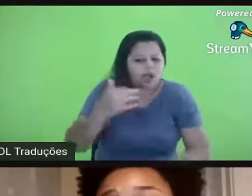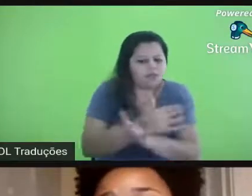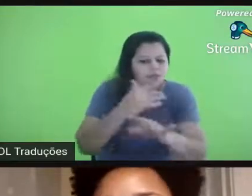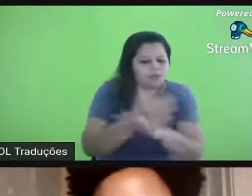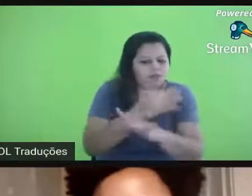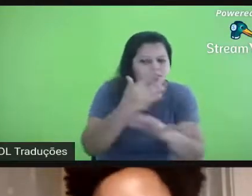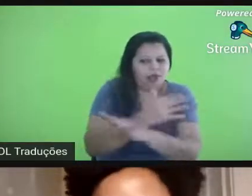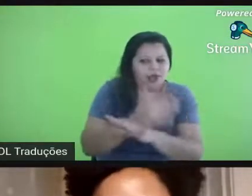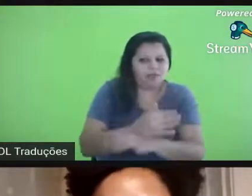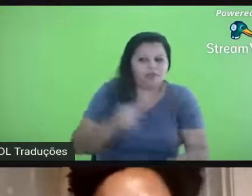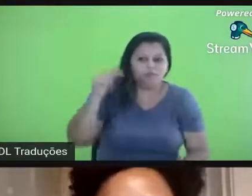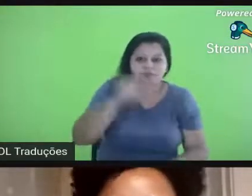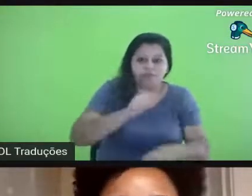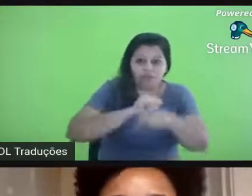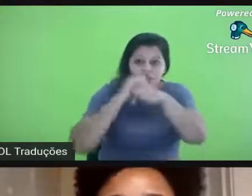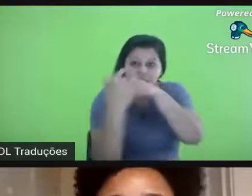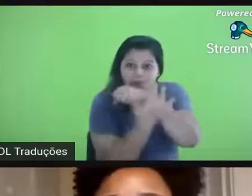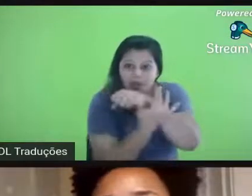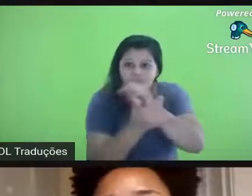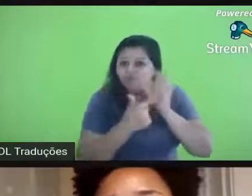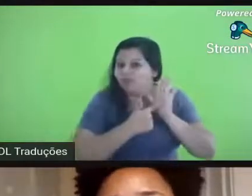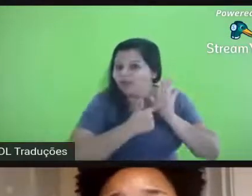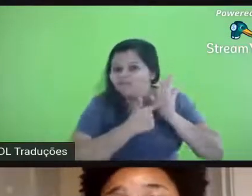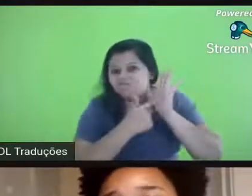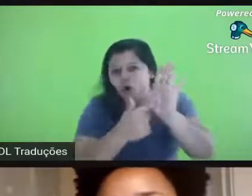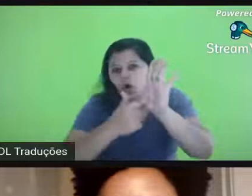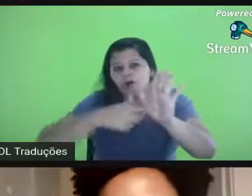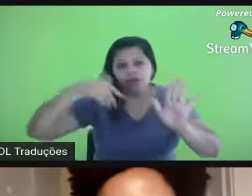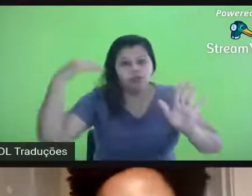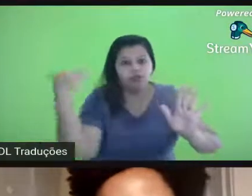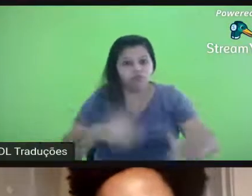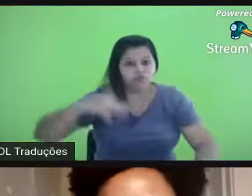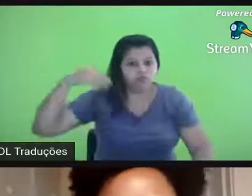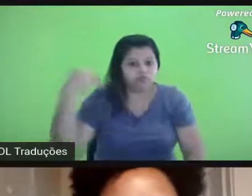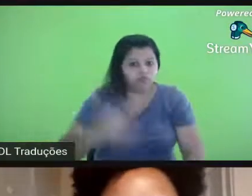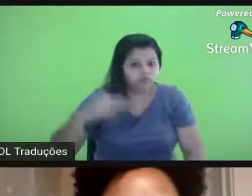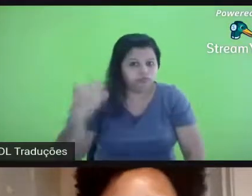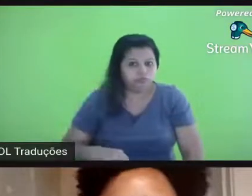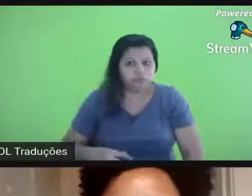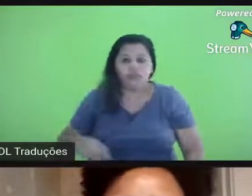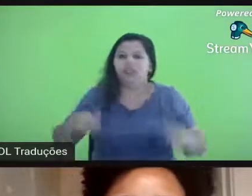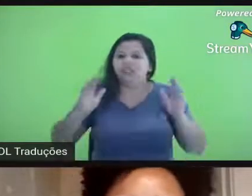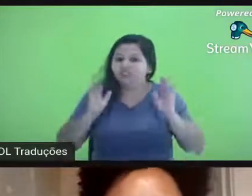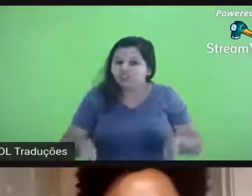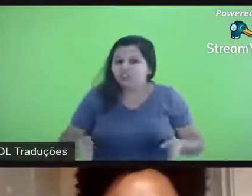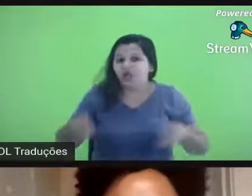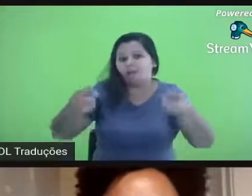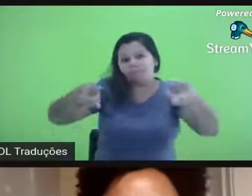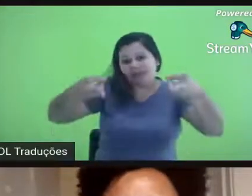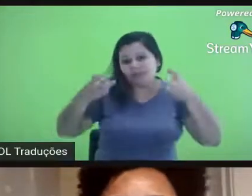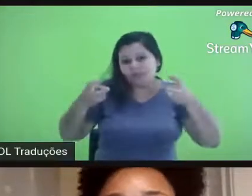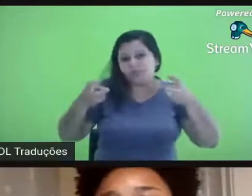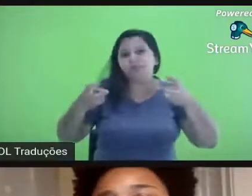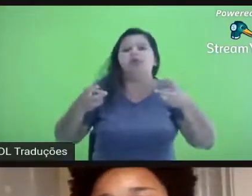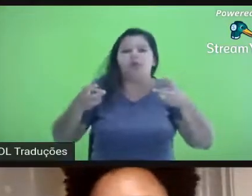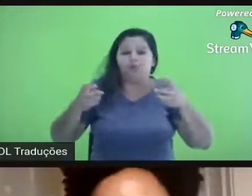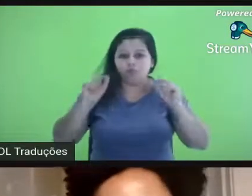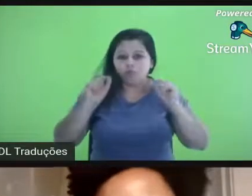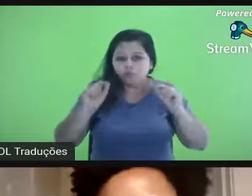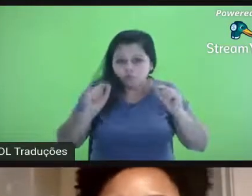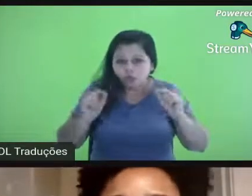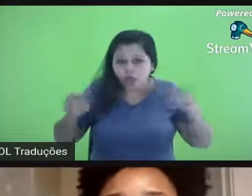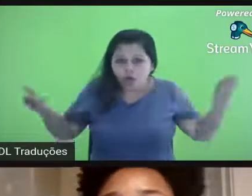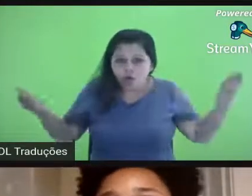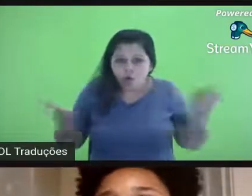não escancara, né? Isso já foi dado, né? A gente percebe que se hoje em